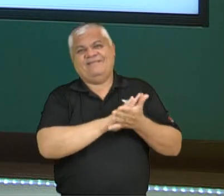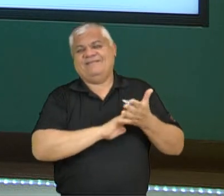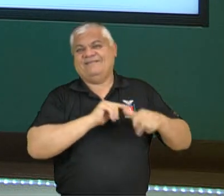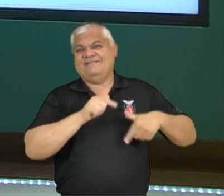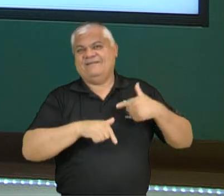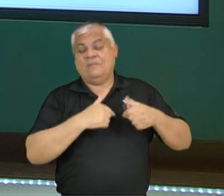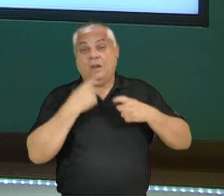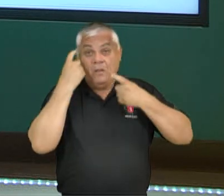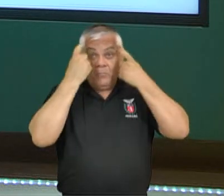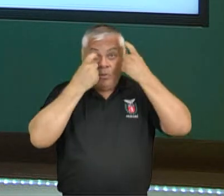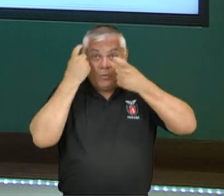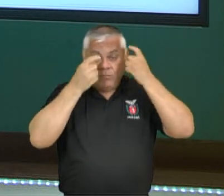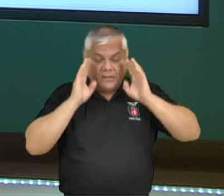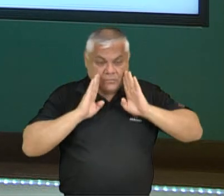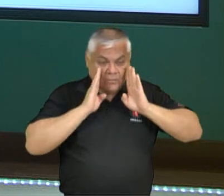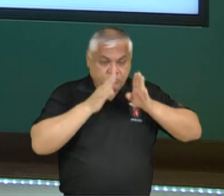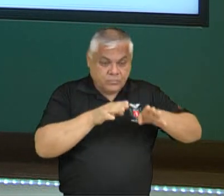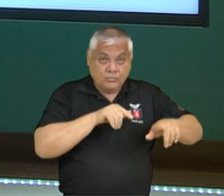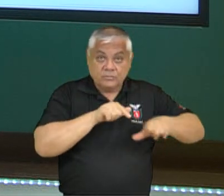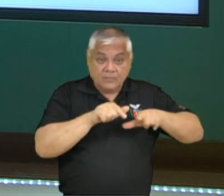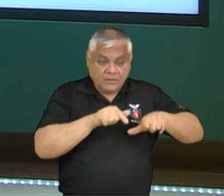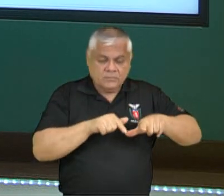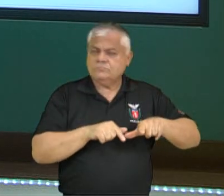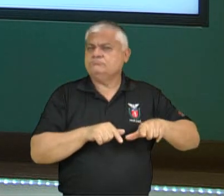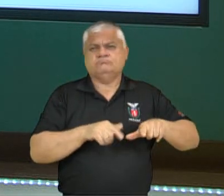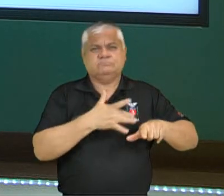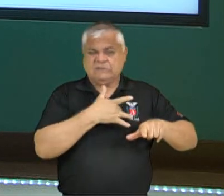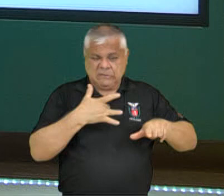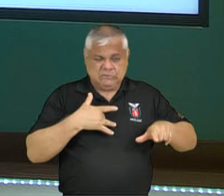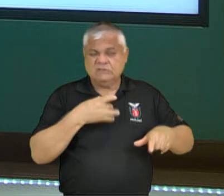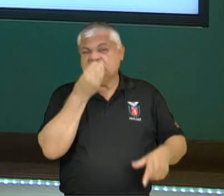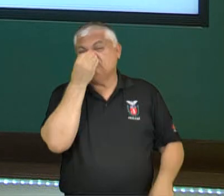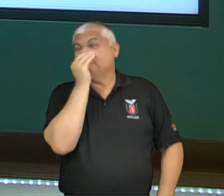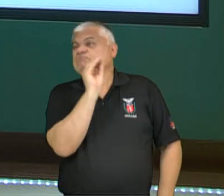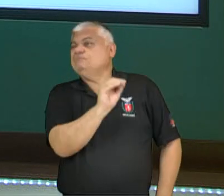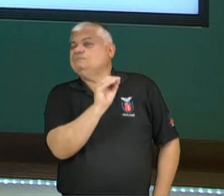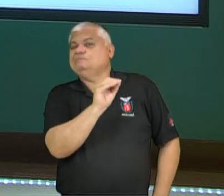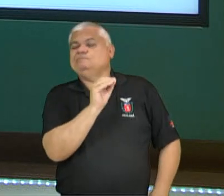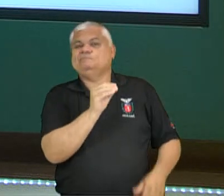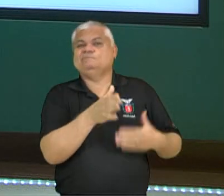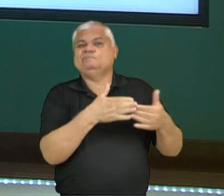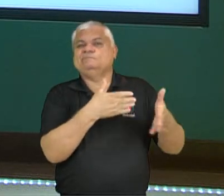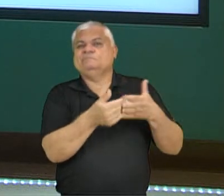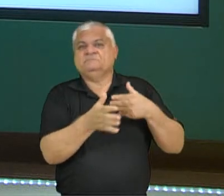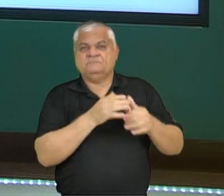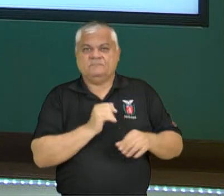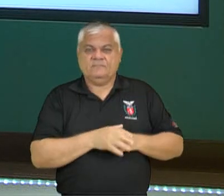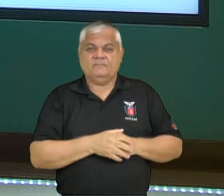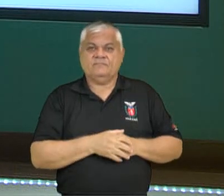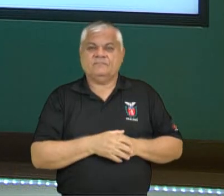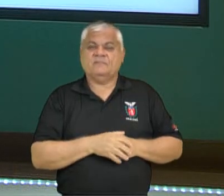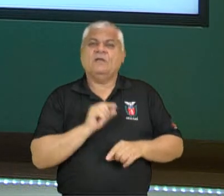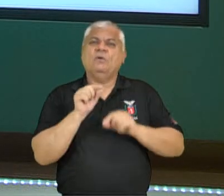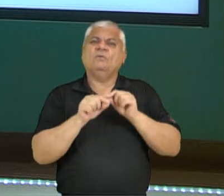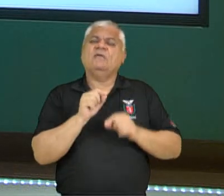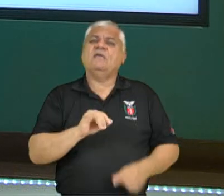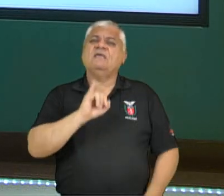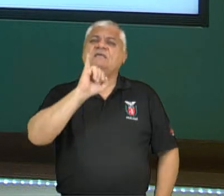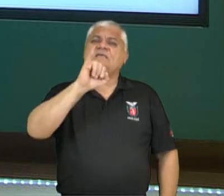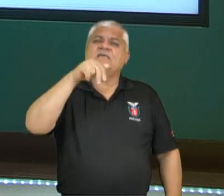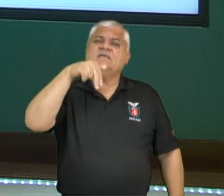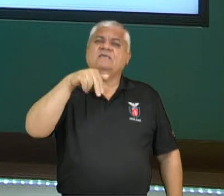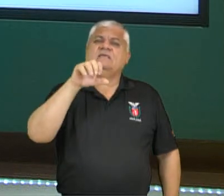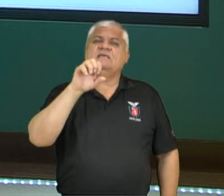uma preocupação, né, de fato com a saúde dos trabalhadores, né? Então aí você sabe o que significa insalubre,